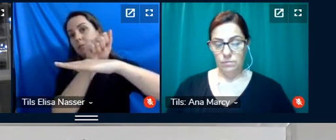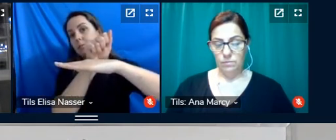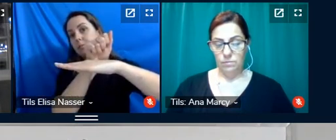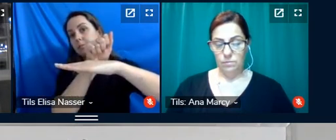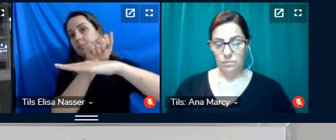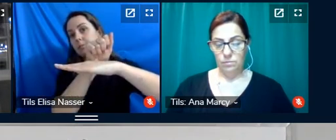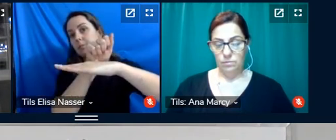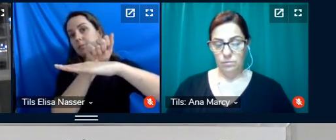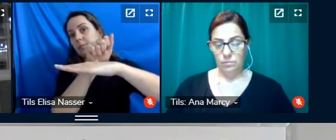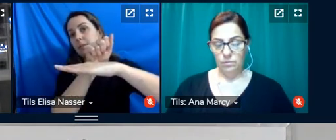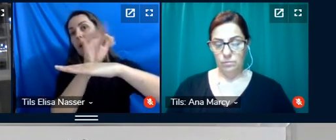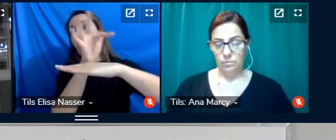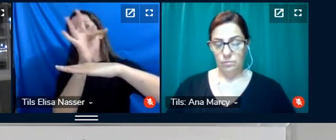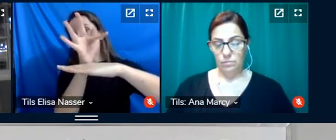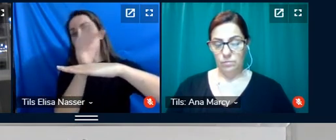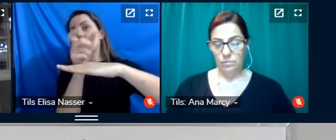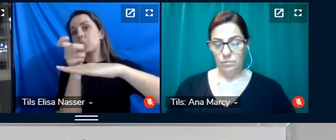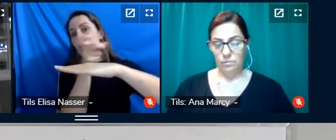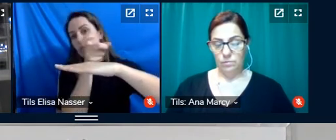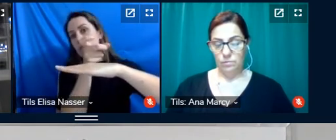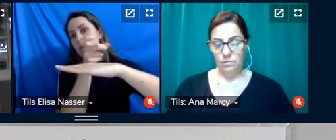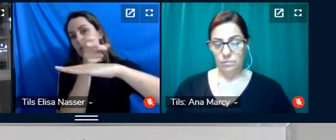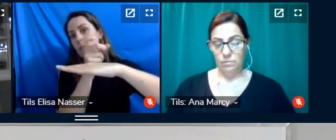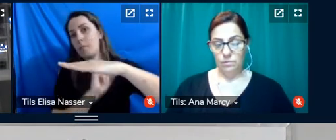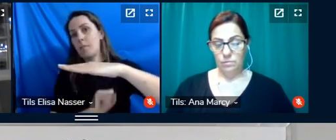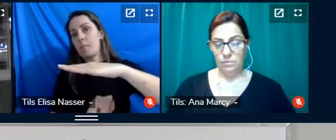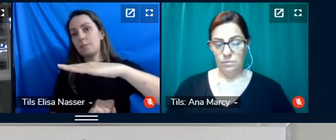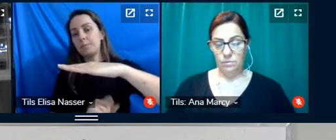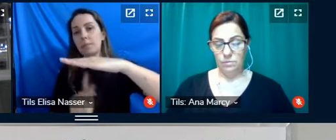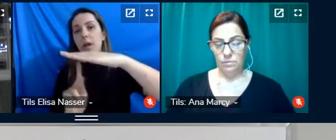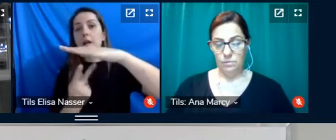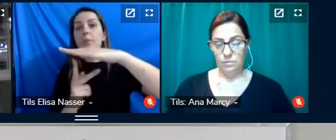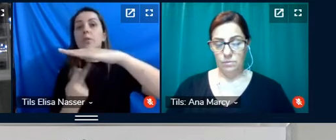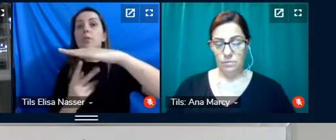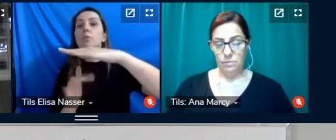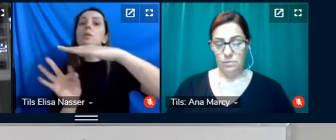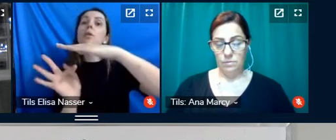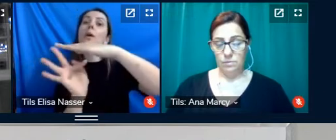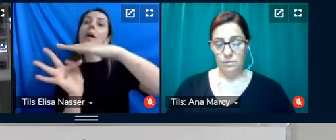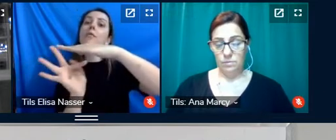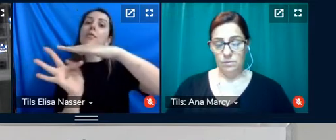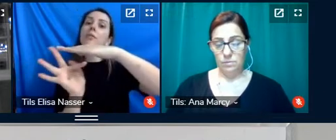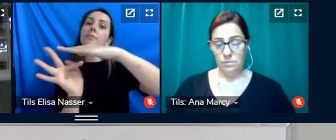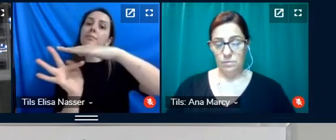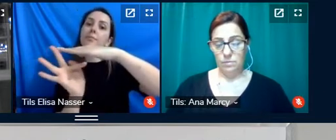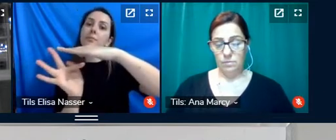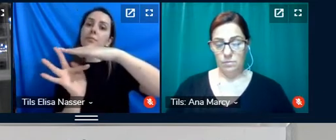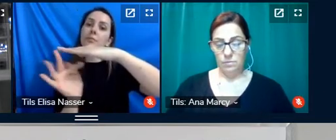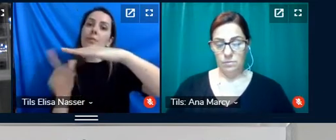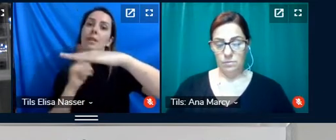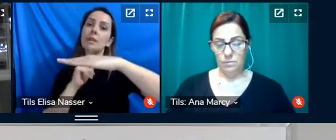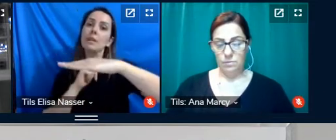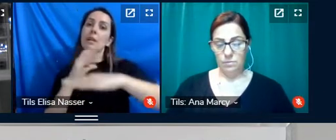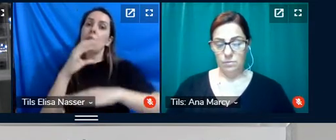o fx. Quem é a hipotenusa? É o f. Então você tem